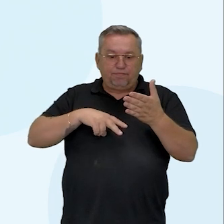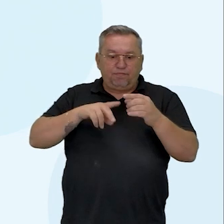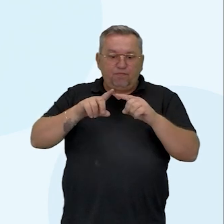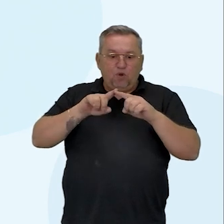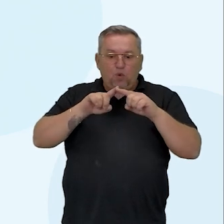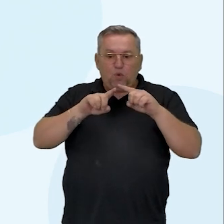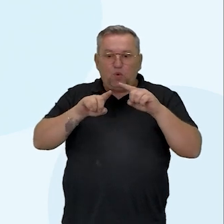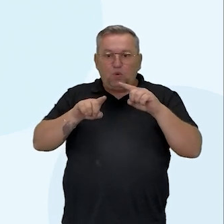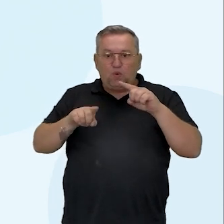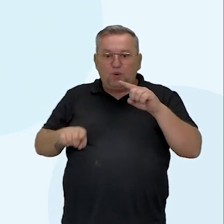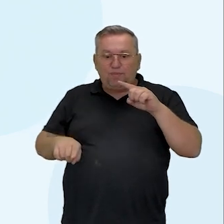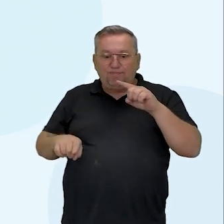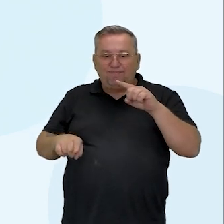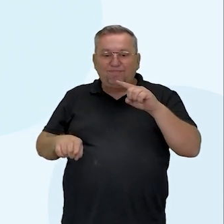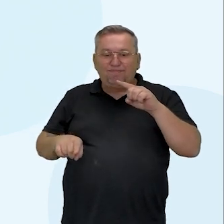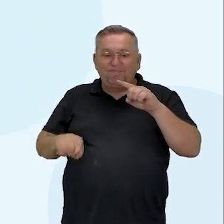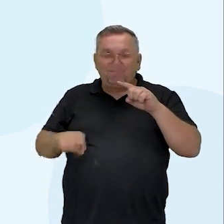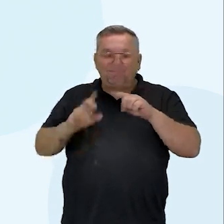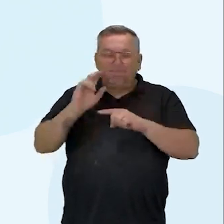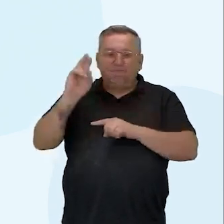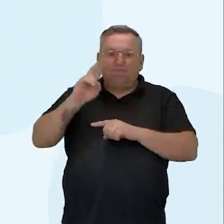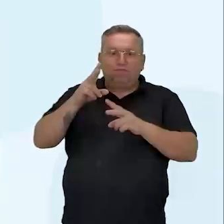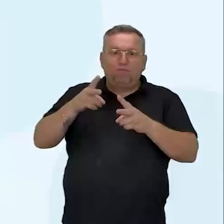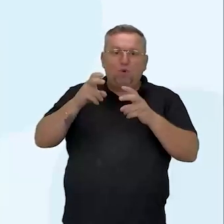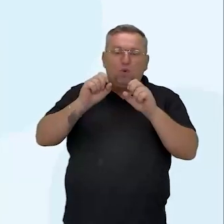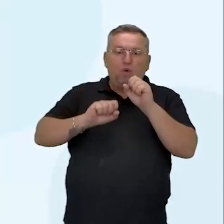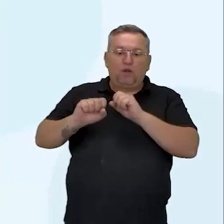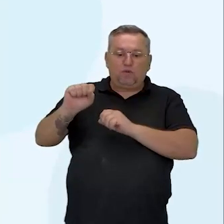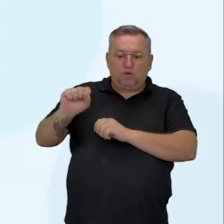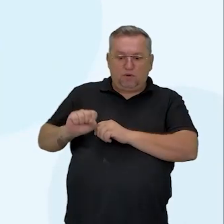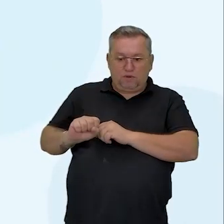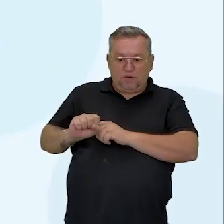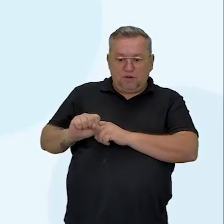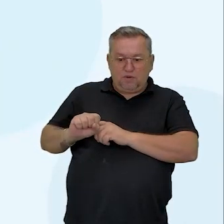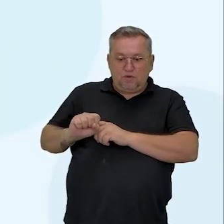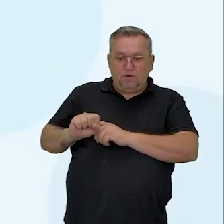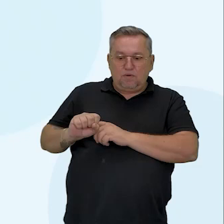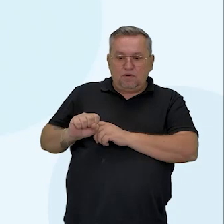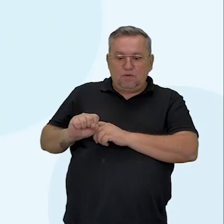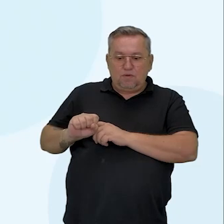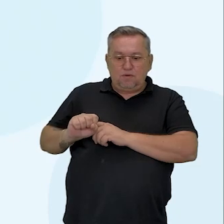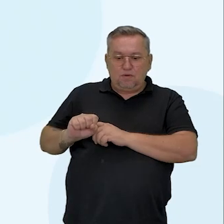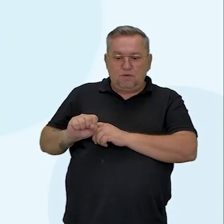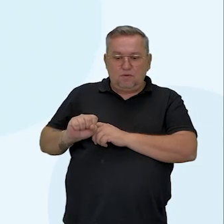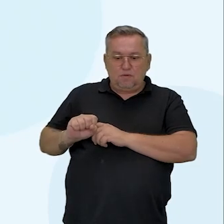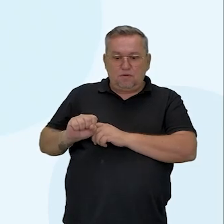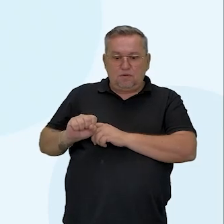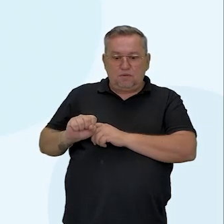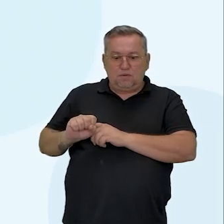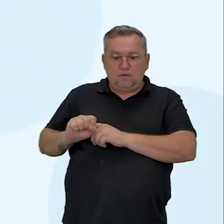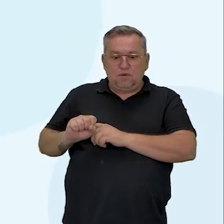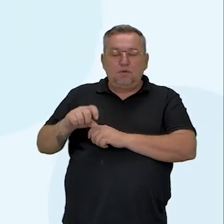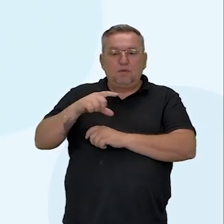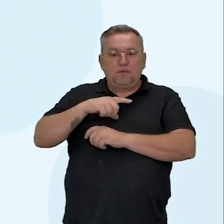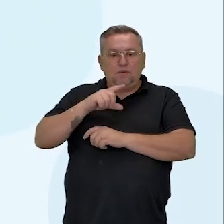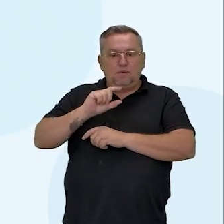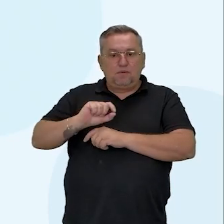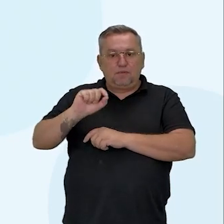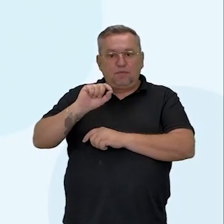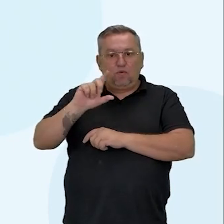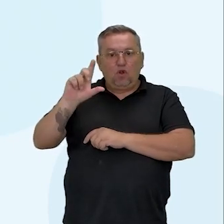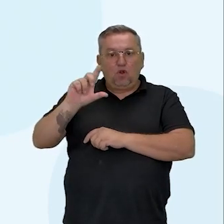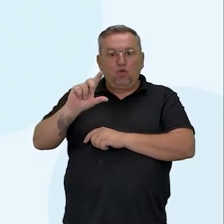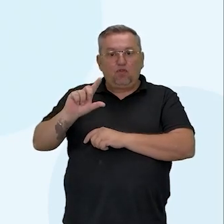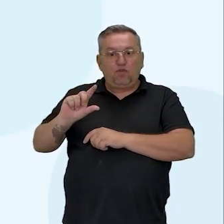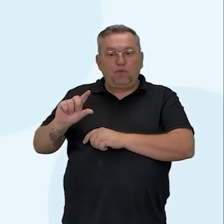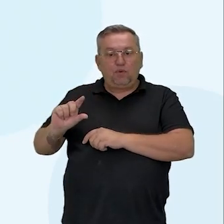despencar, né? E se a gente perceber, o Sudeste corre, né, nessa tendência de diminuir